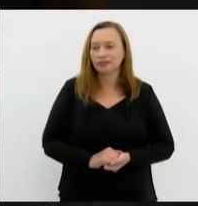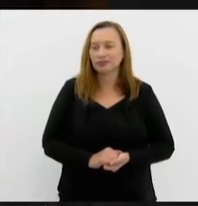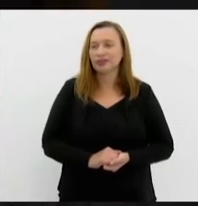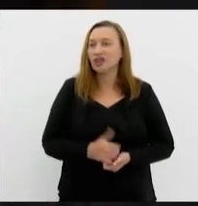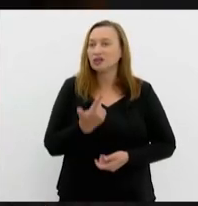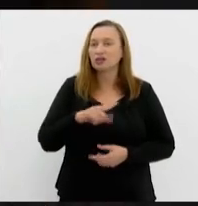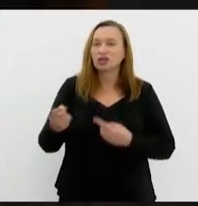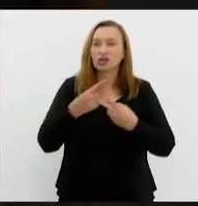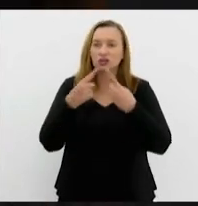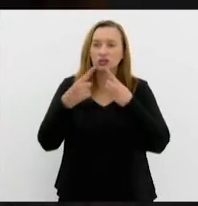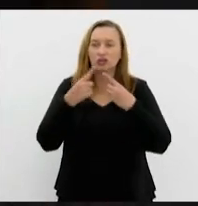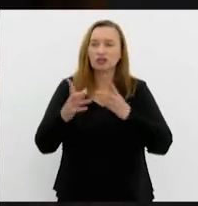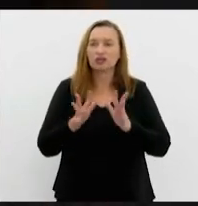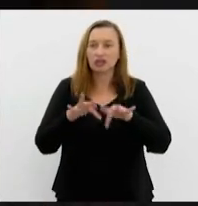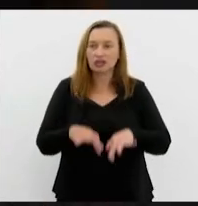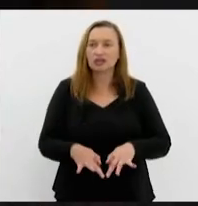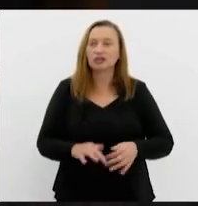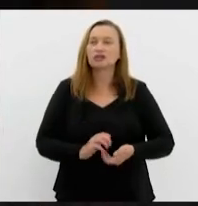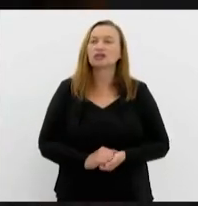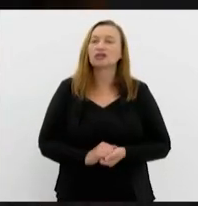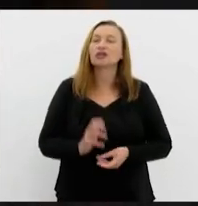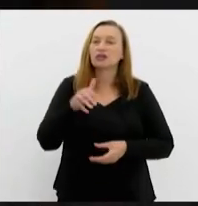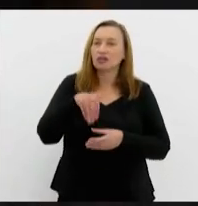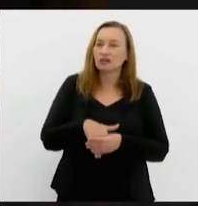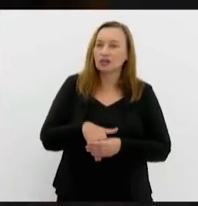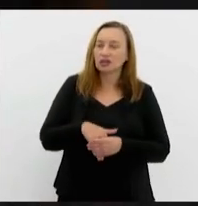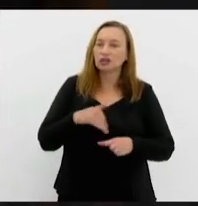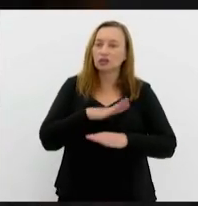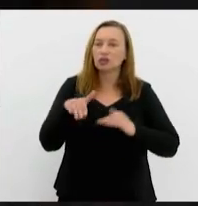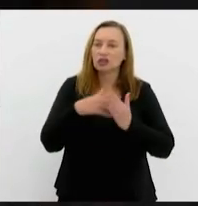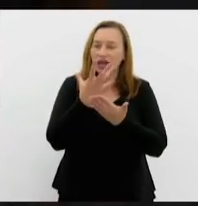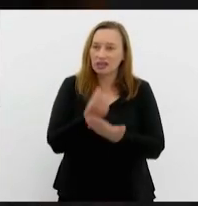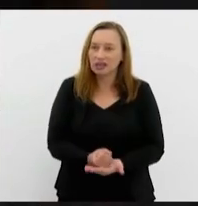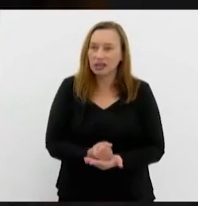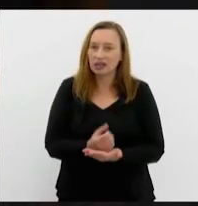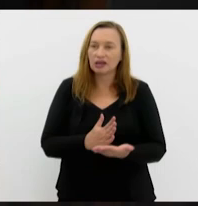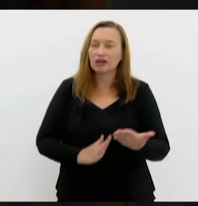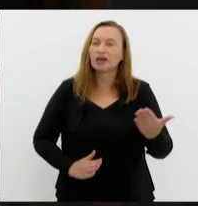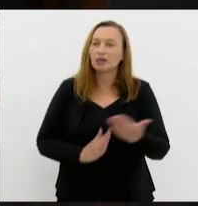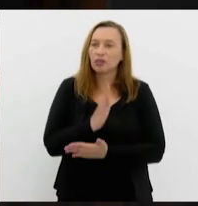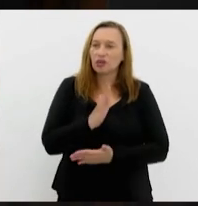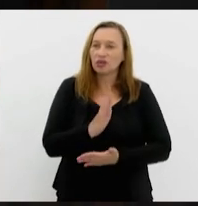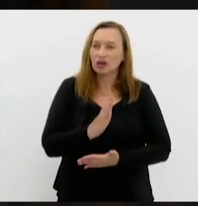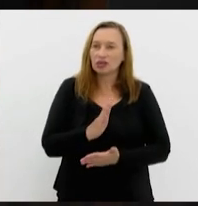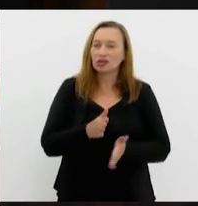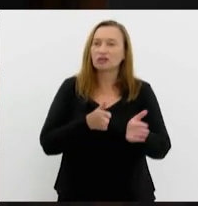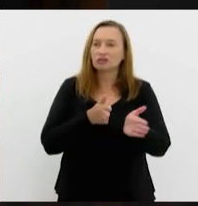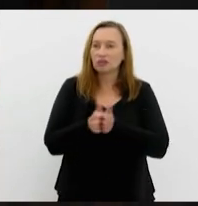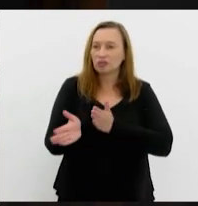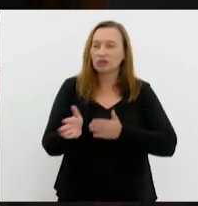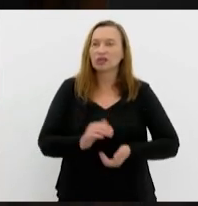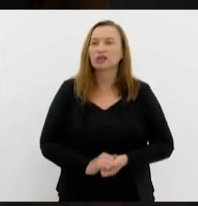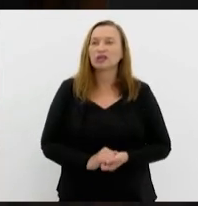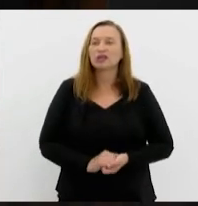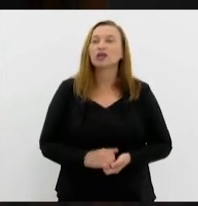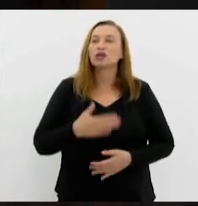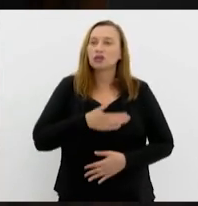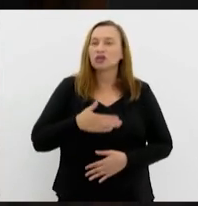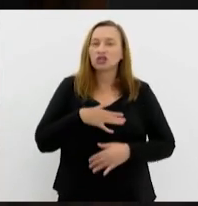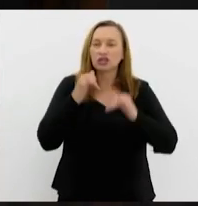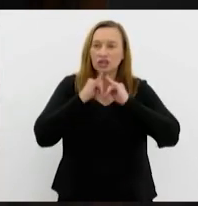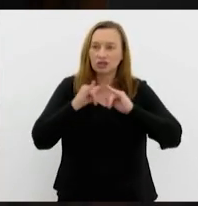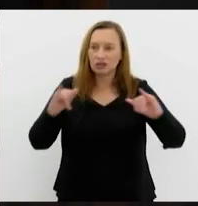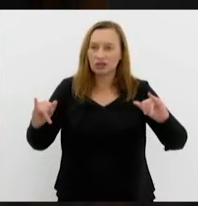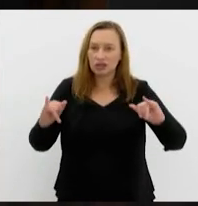mais quem queira discutir, encerrada a discussão. Em votação, se os que aprovam permaneçam como estão, aprovado, vai à publicação. Gostaria de